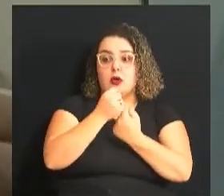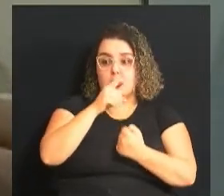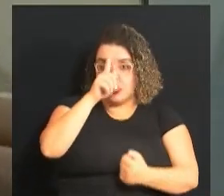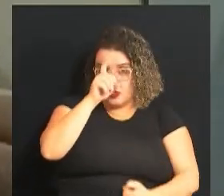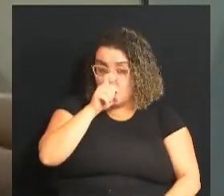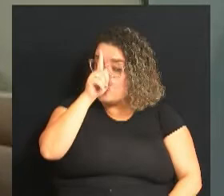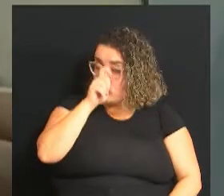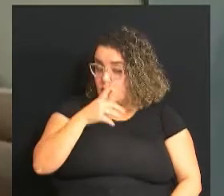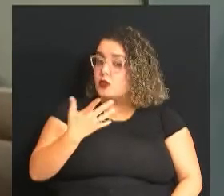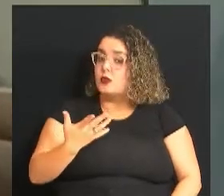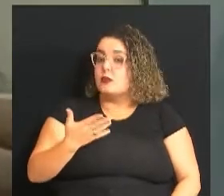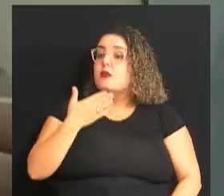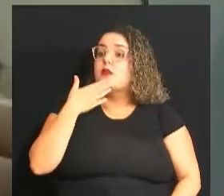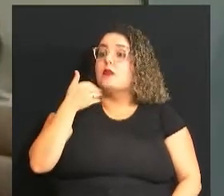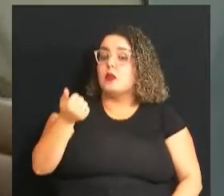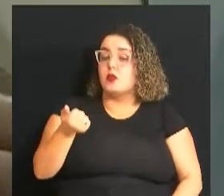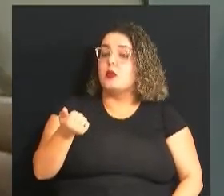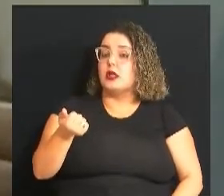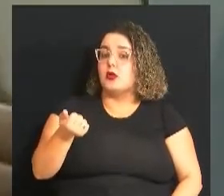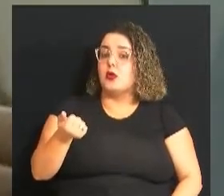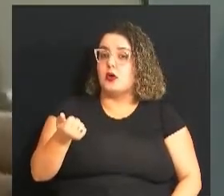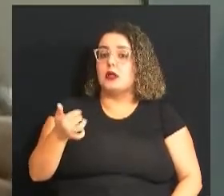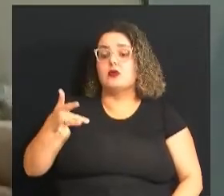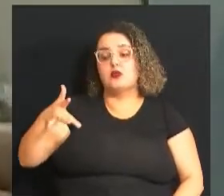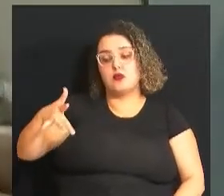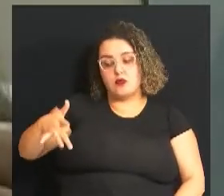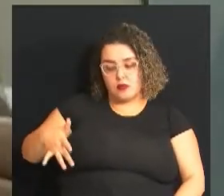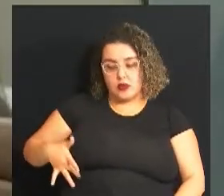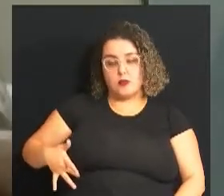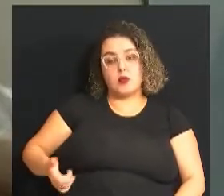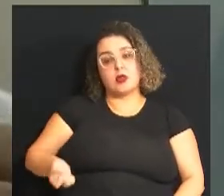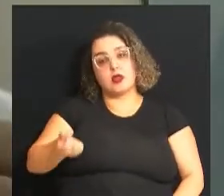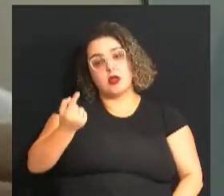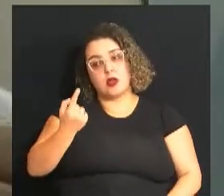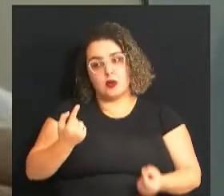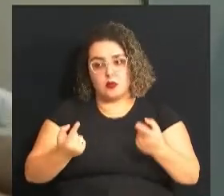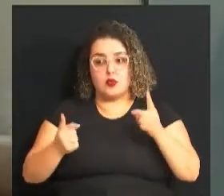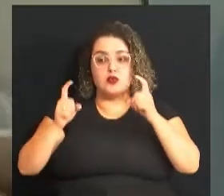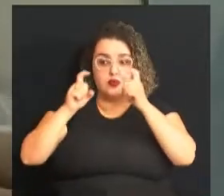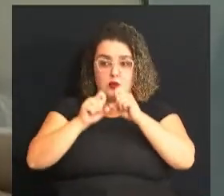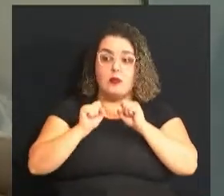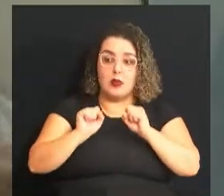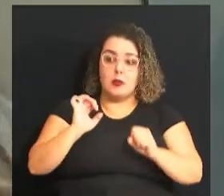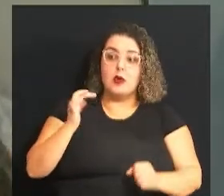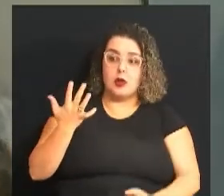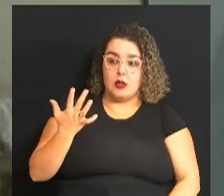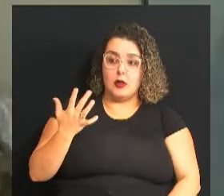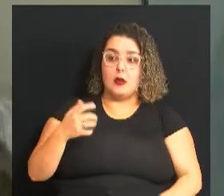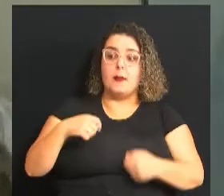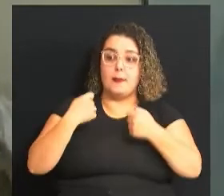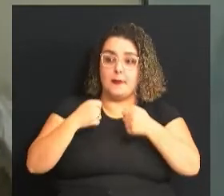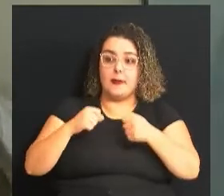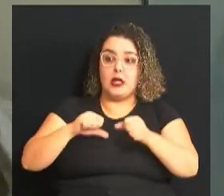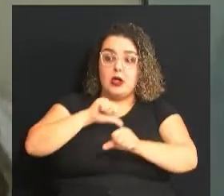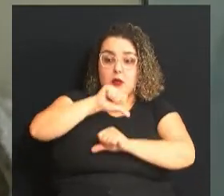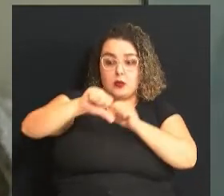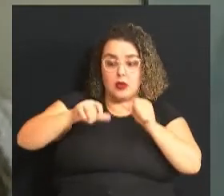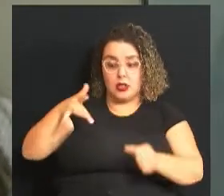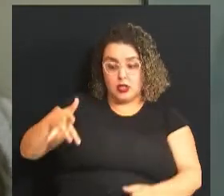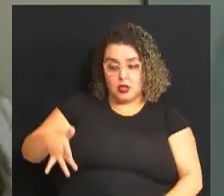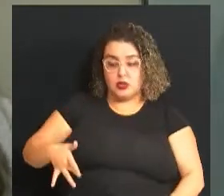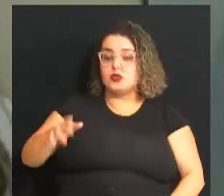hospitalar para melhora clínica. E em alguns casos, raro, mas pode acontecer, precisar de um transplante de fígado de